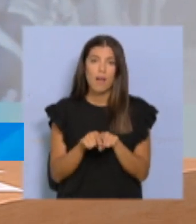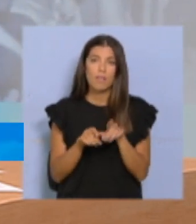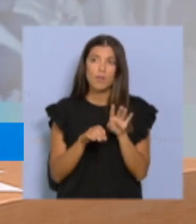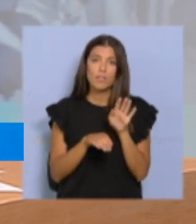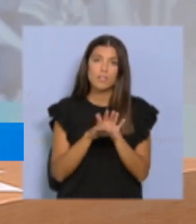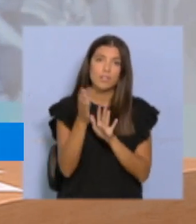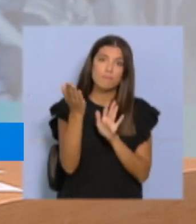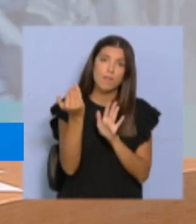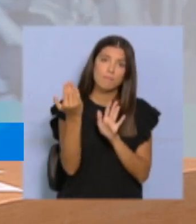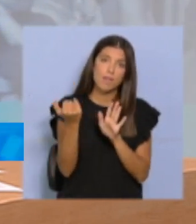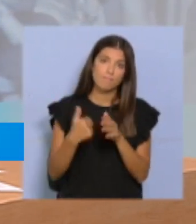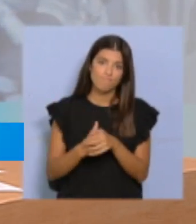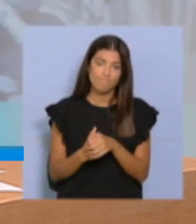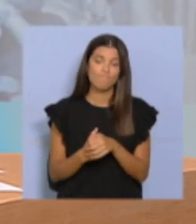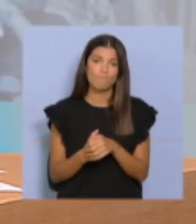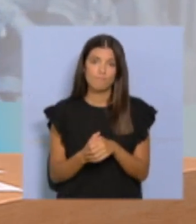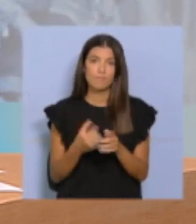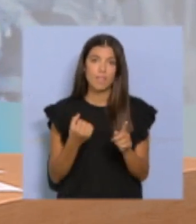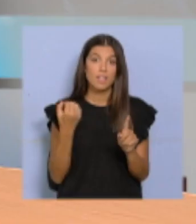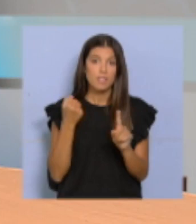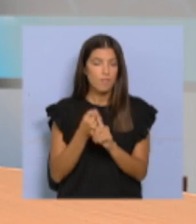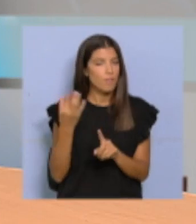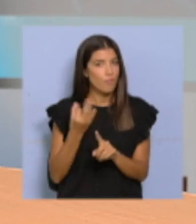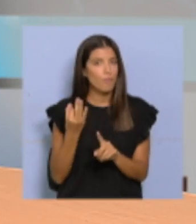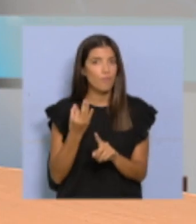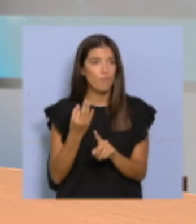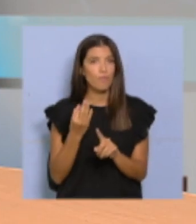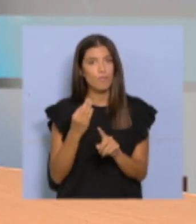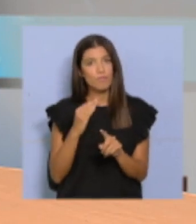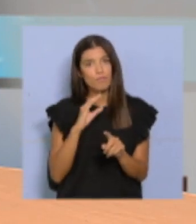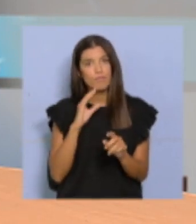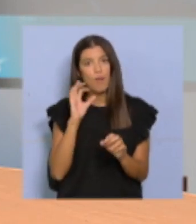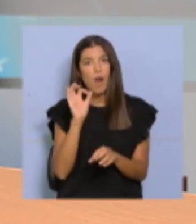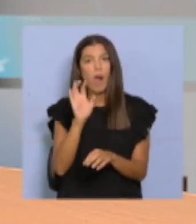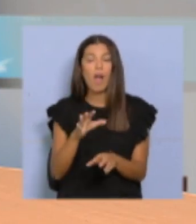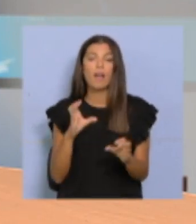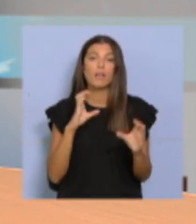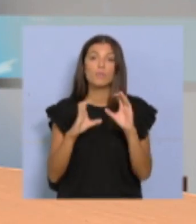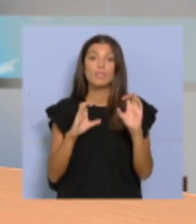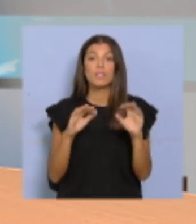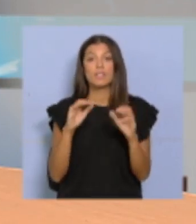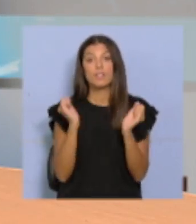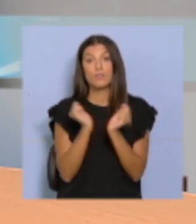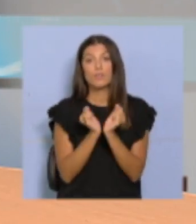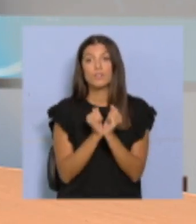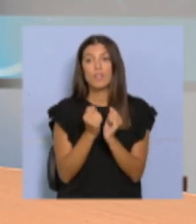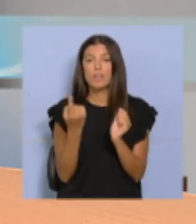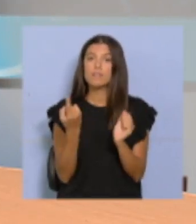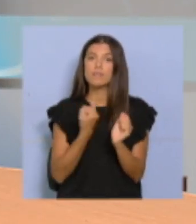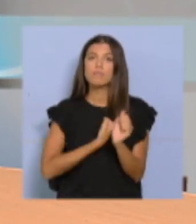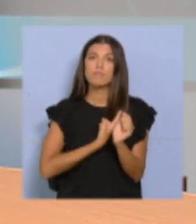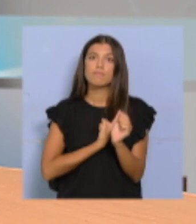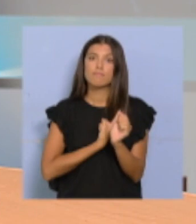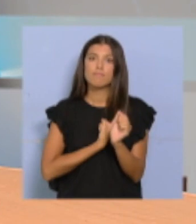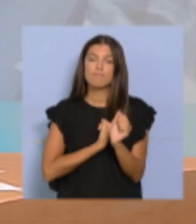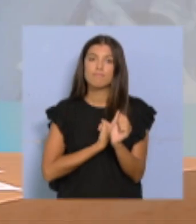condições de vida. Desafios, de facto, que se colocam aos médias, à comunicação social neste tempo e que é preciso agarrar também, não esquecer. Temos um ano para